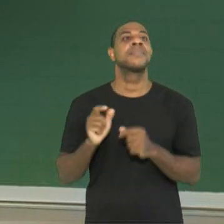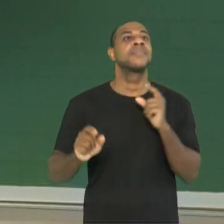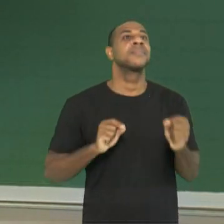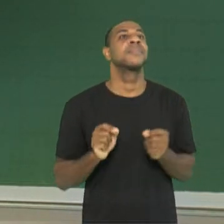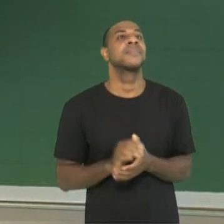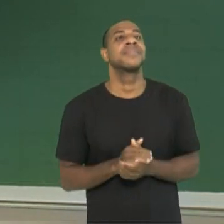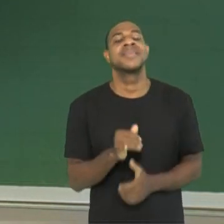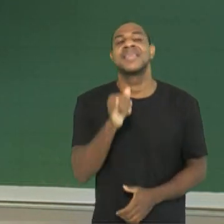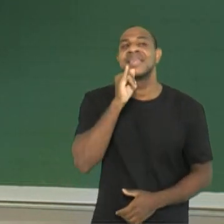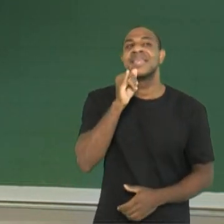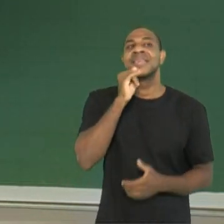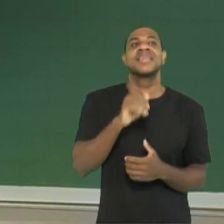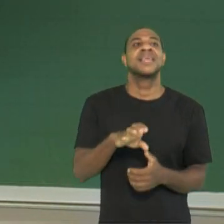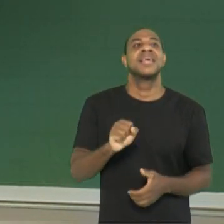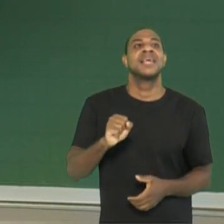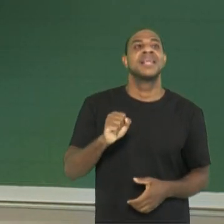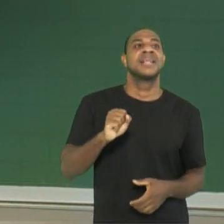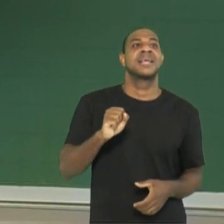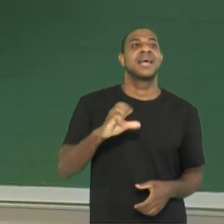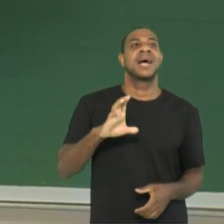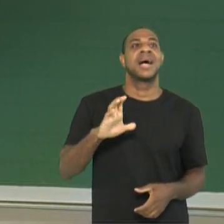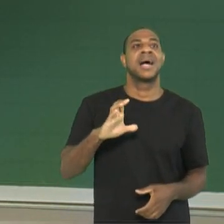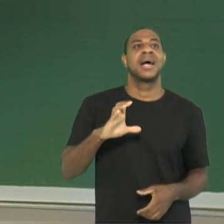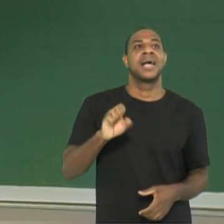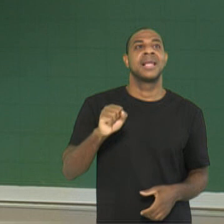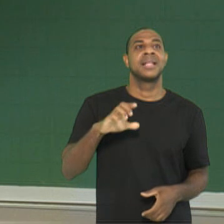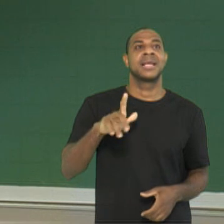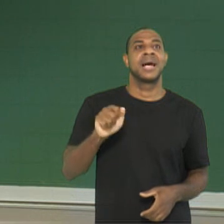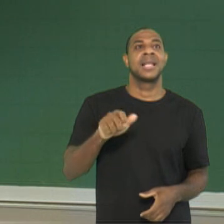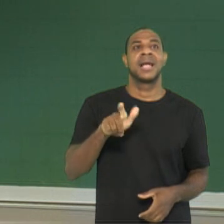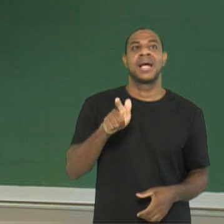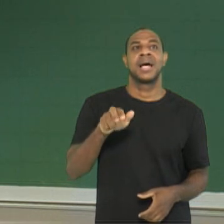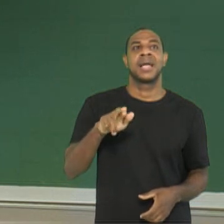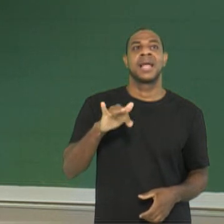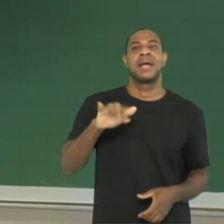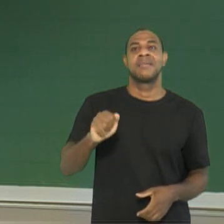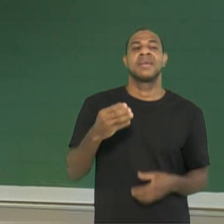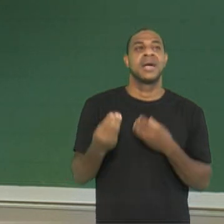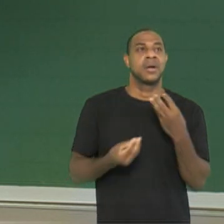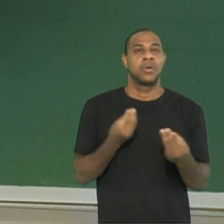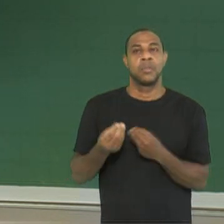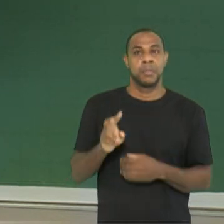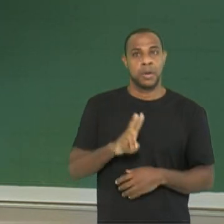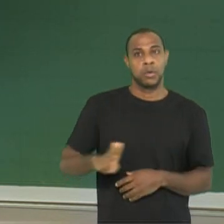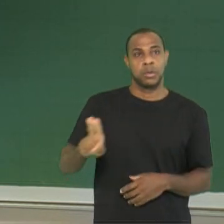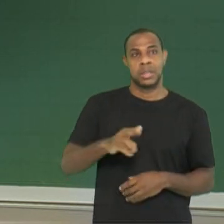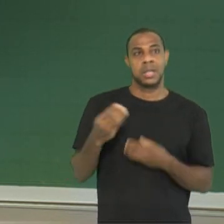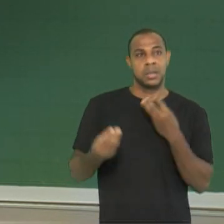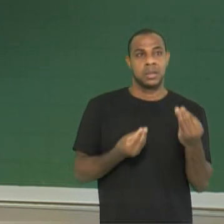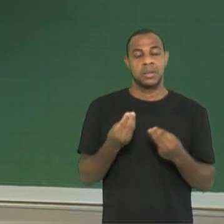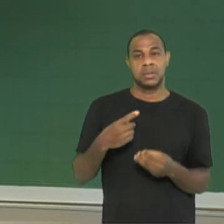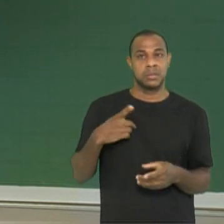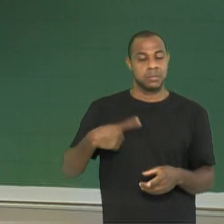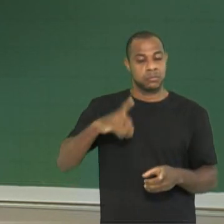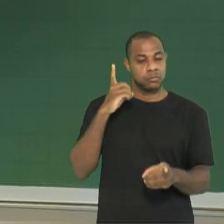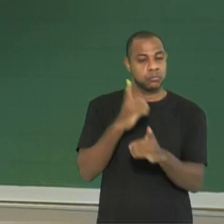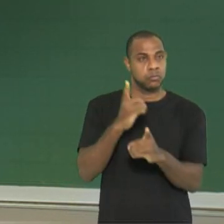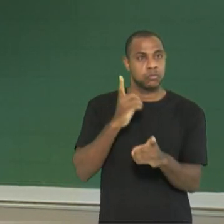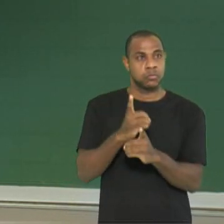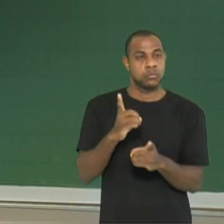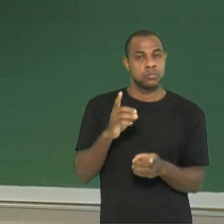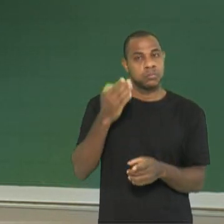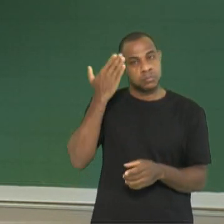o exemplo da escala gráfica, para a gente relembrar como utilizá-la. Por quê? É assim que nós vamos conseguir ter uma